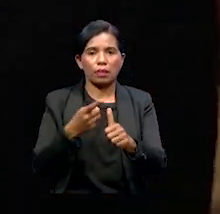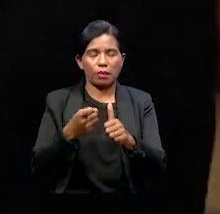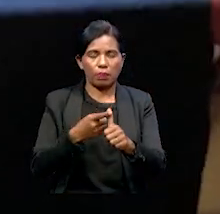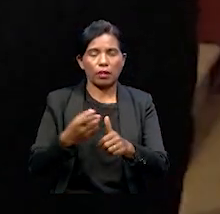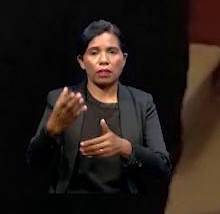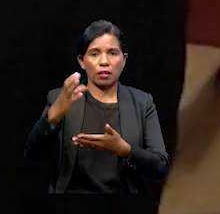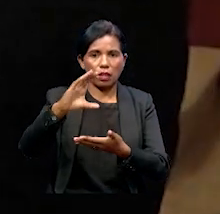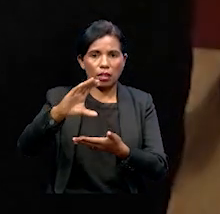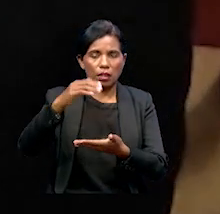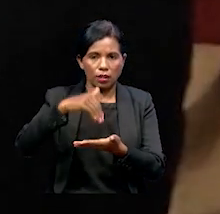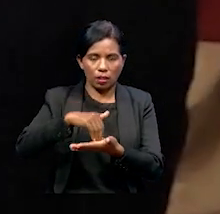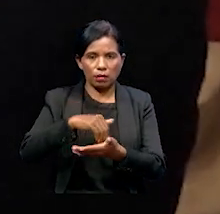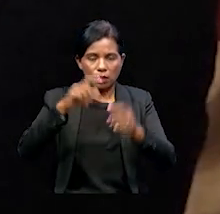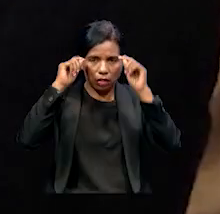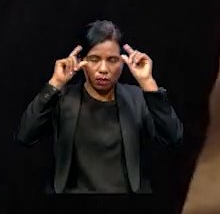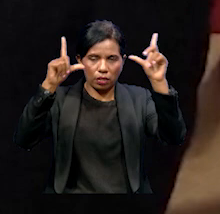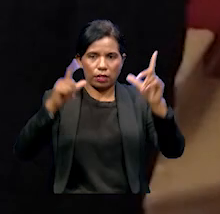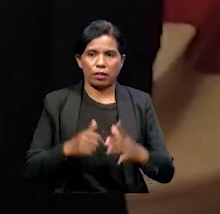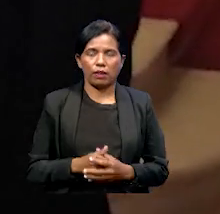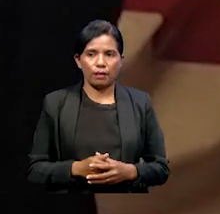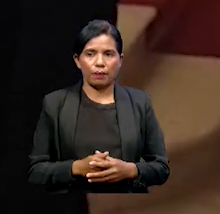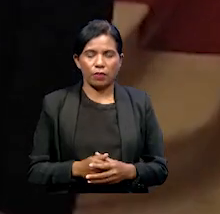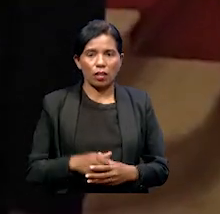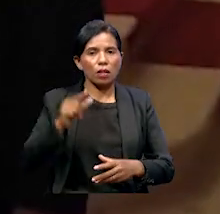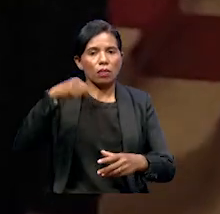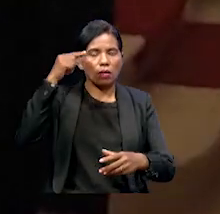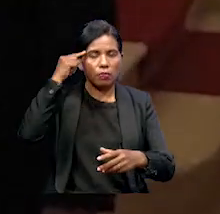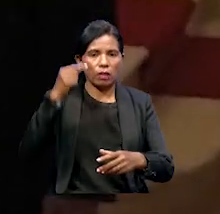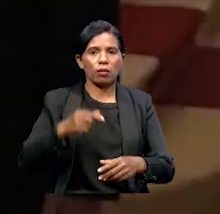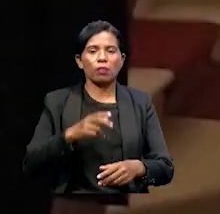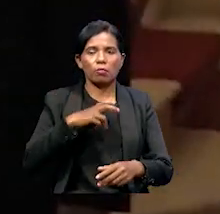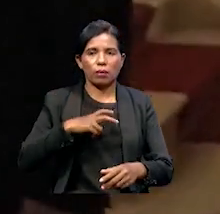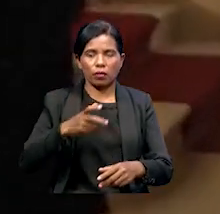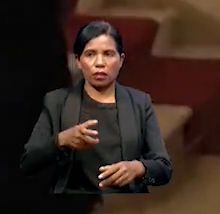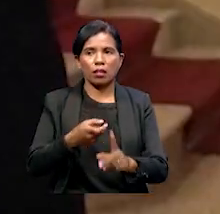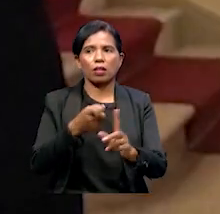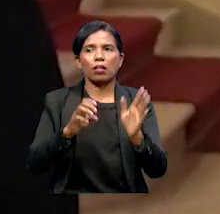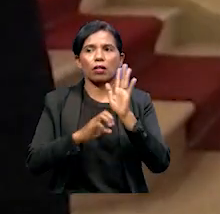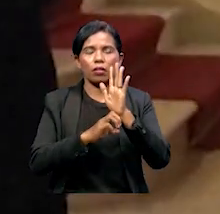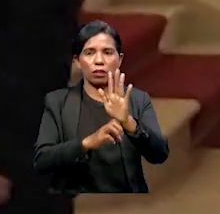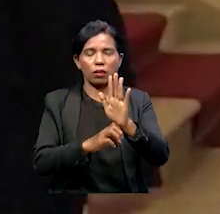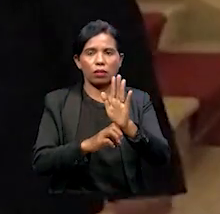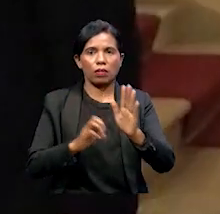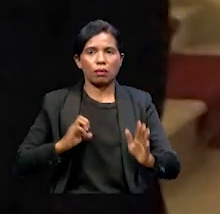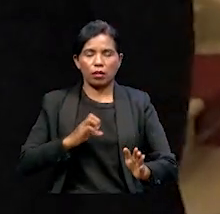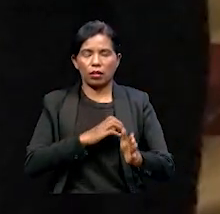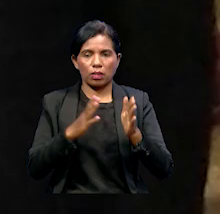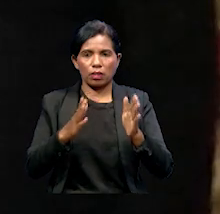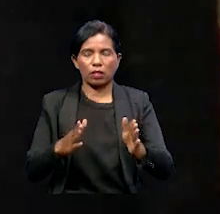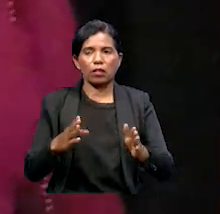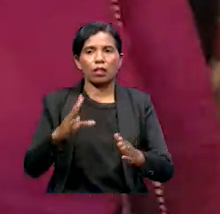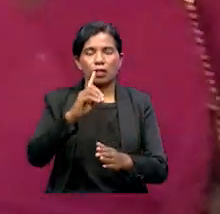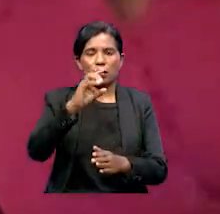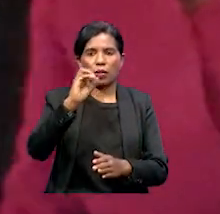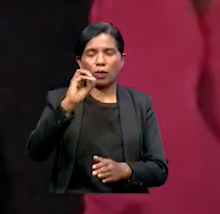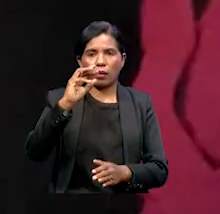da Timor-Leste. Posição de Dene, Governo Portugal Hato, Liu-se Embaixador Portugal ba Vaticano, Itália, Domingos Teixeira